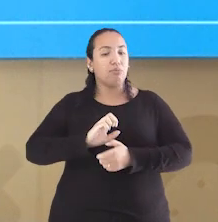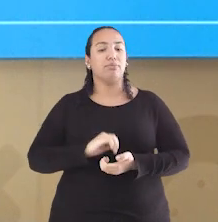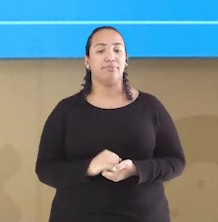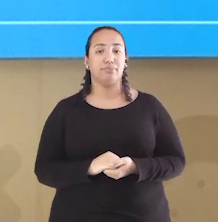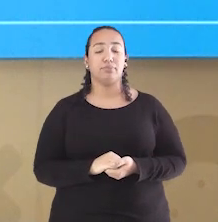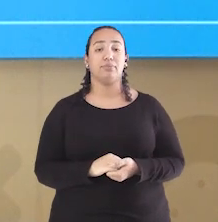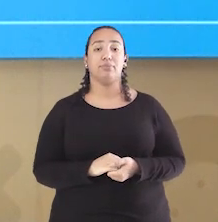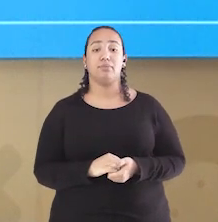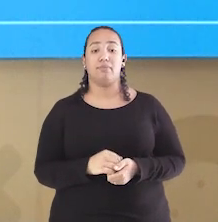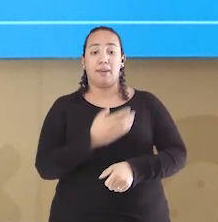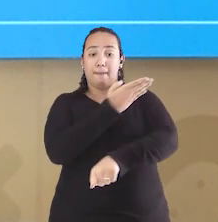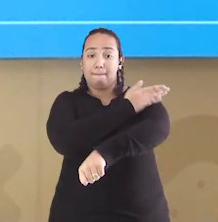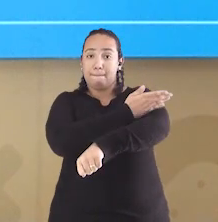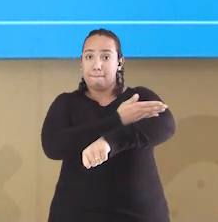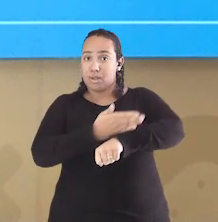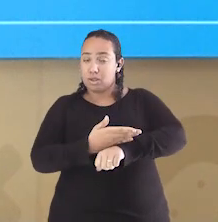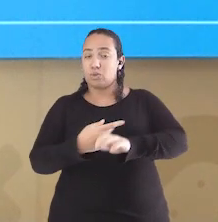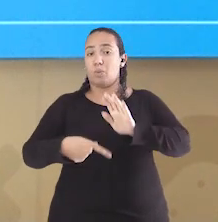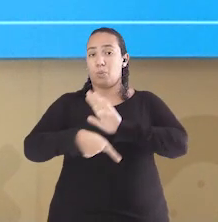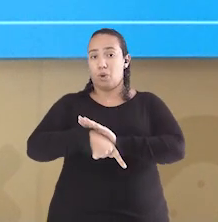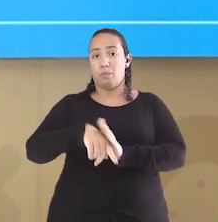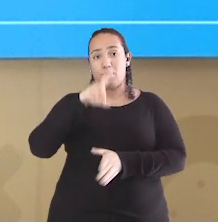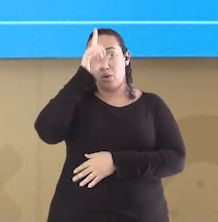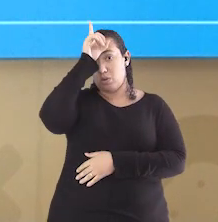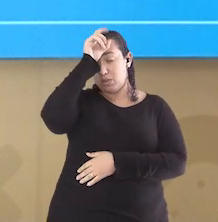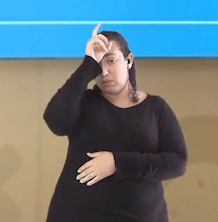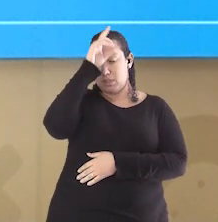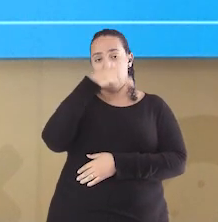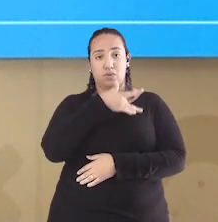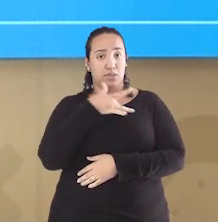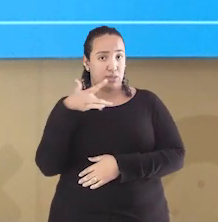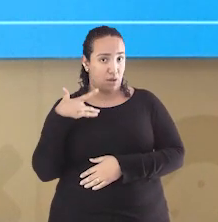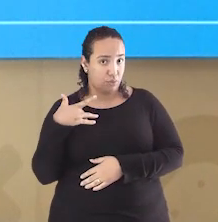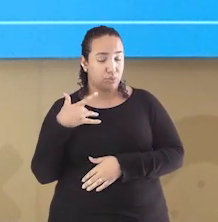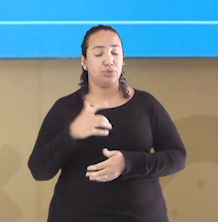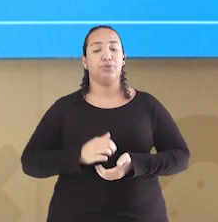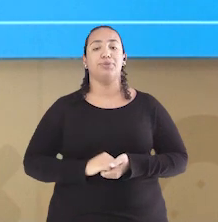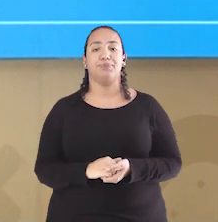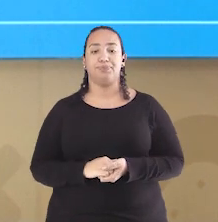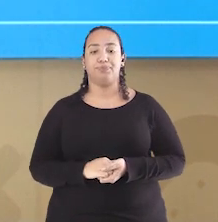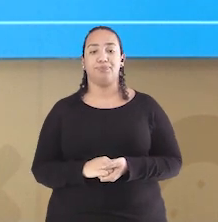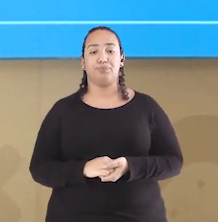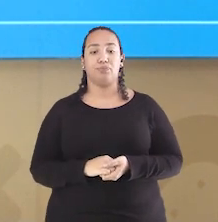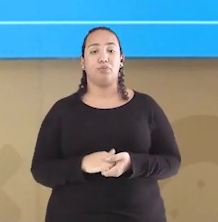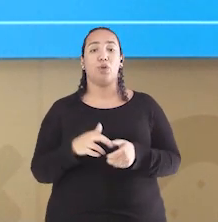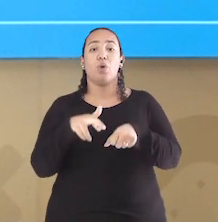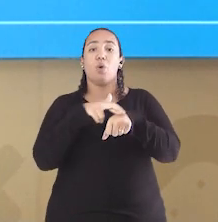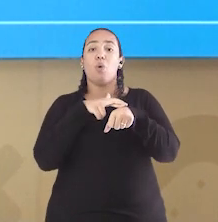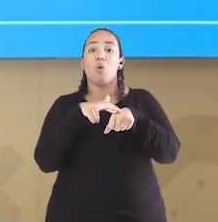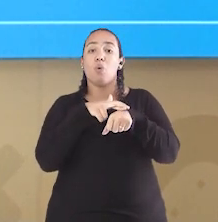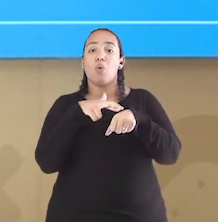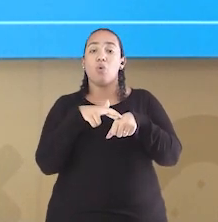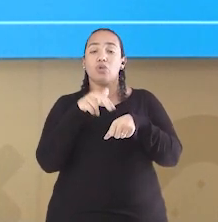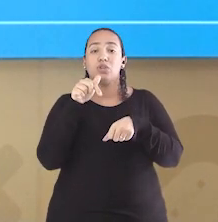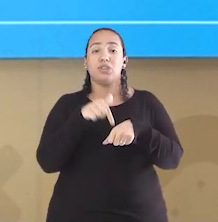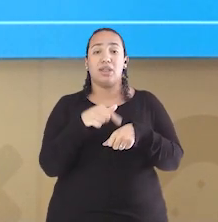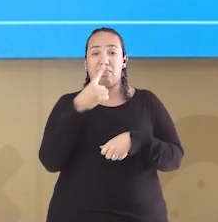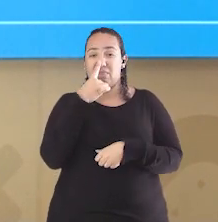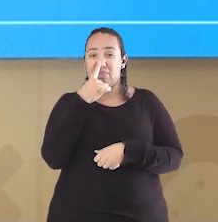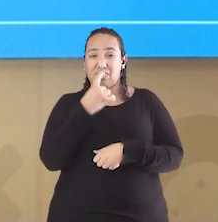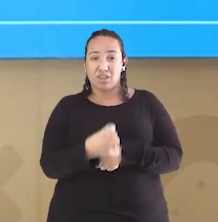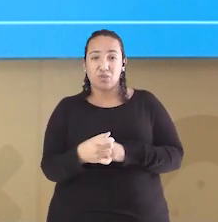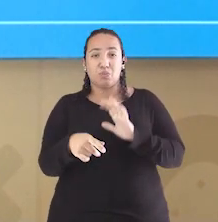o branco, que é para os ambulatórios ou de serviço de saúde, lixo hospitalar, o roxo, que é para